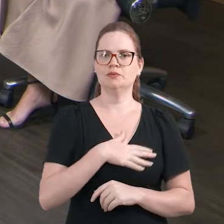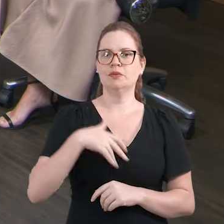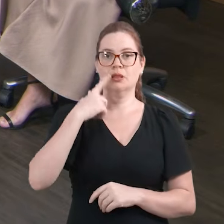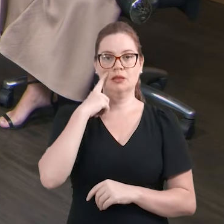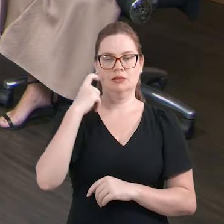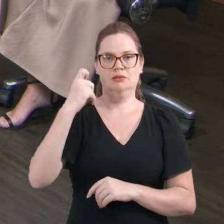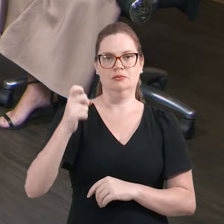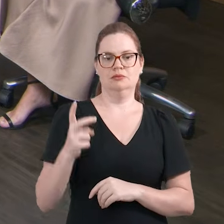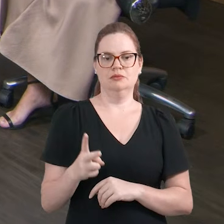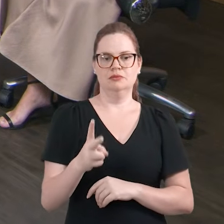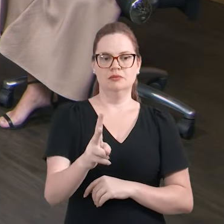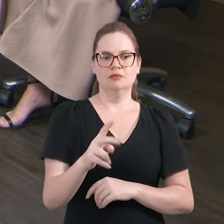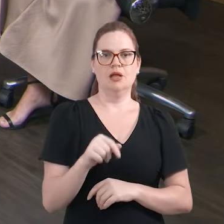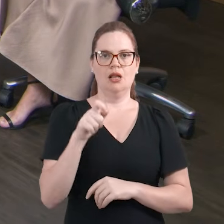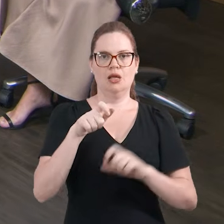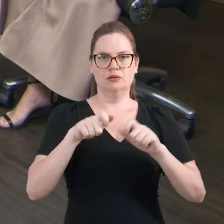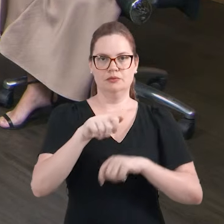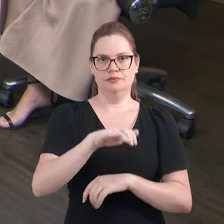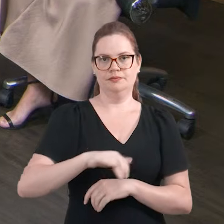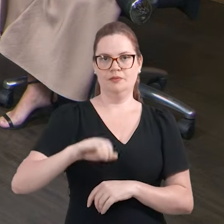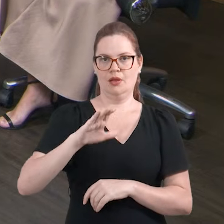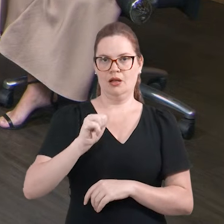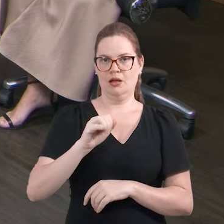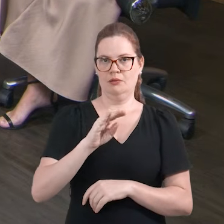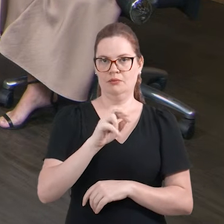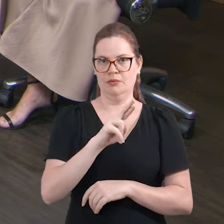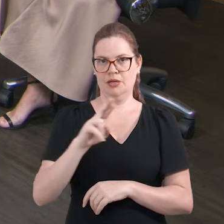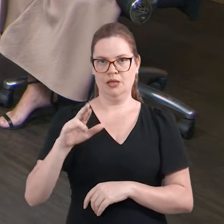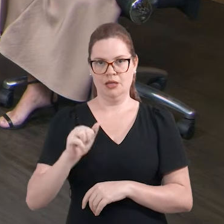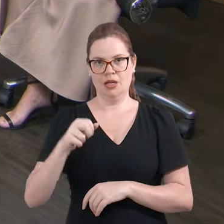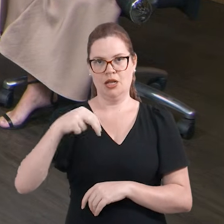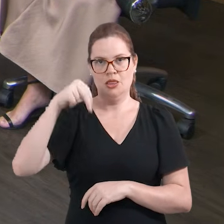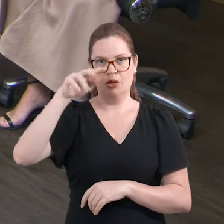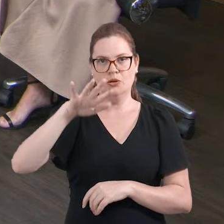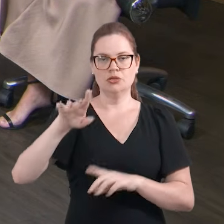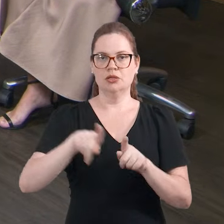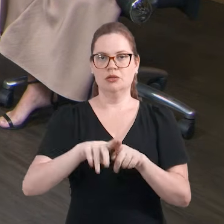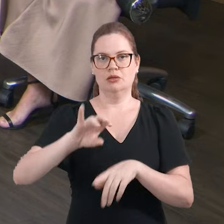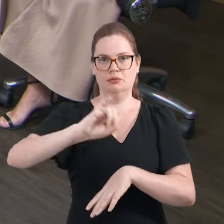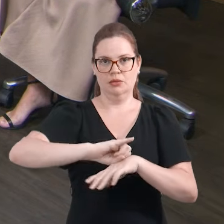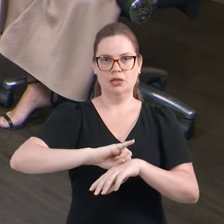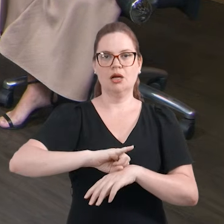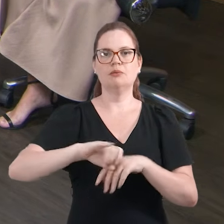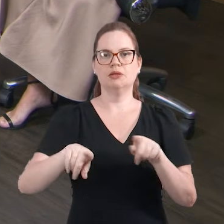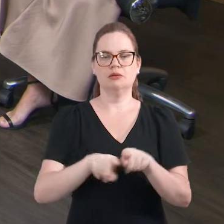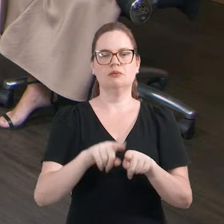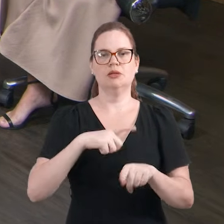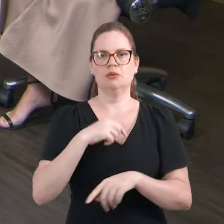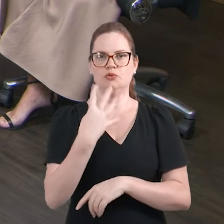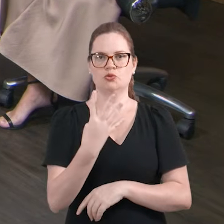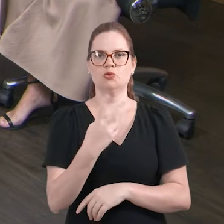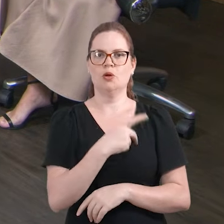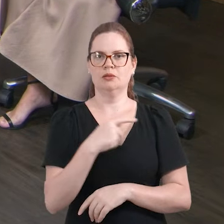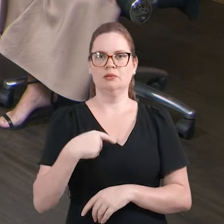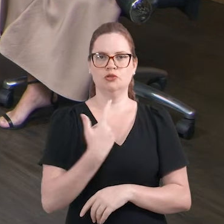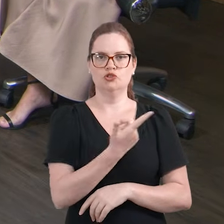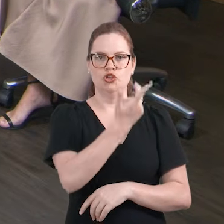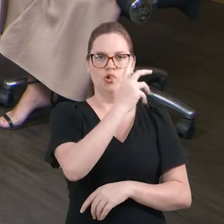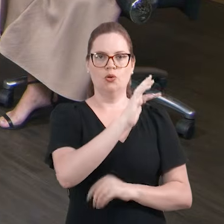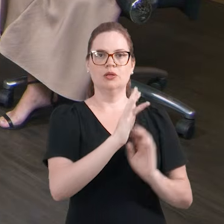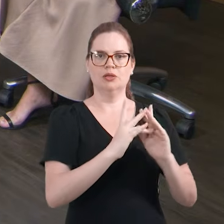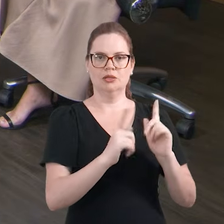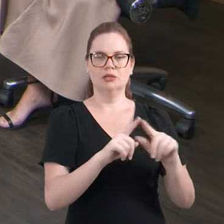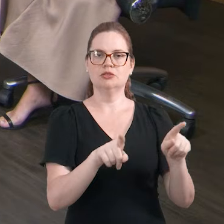interessados, tanto em Cabreira, naquela região ali na parte norte da ilha, como na capital nós temos uns 4 pastores também. Que